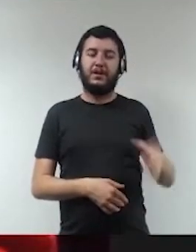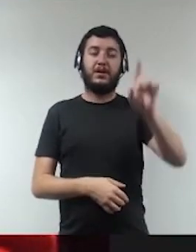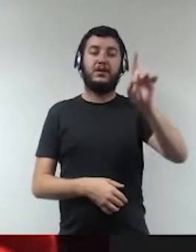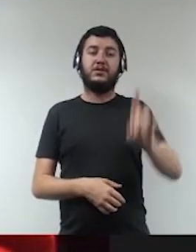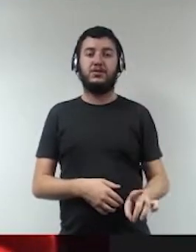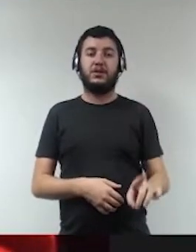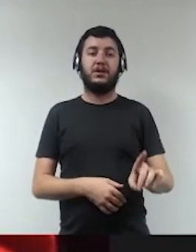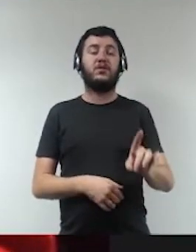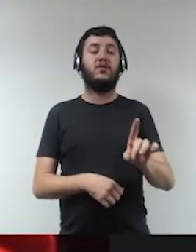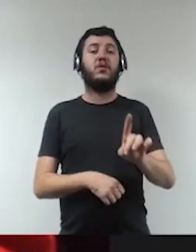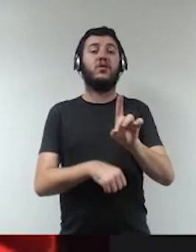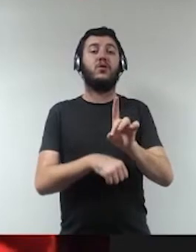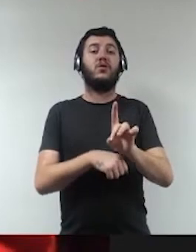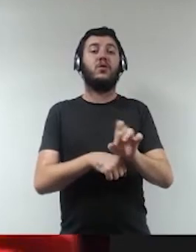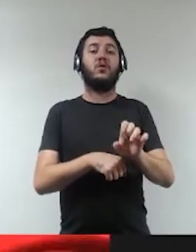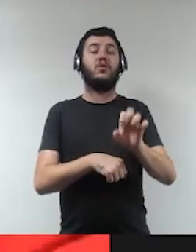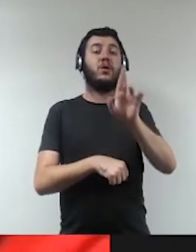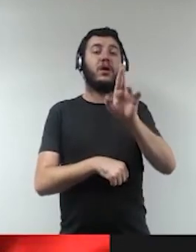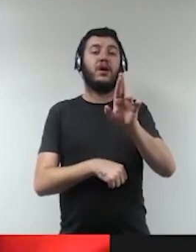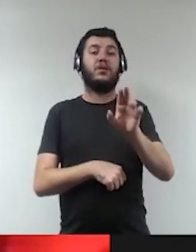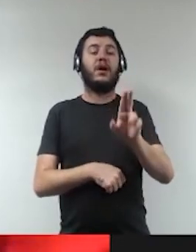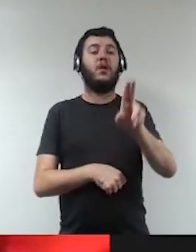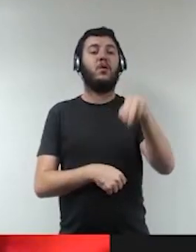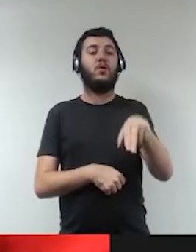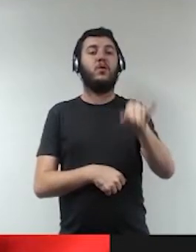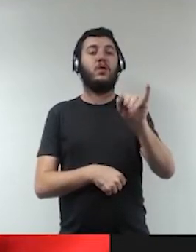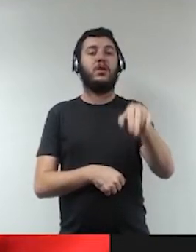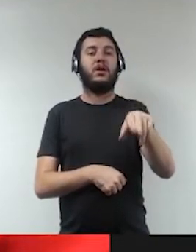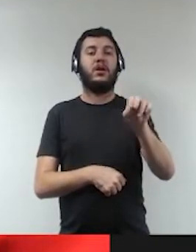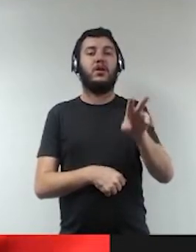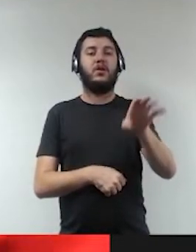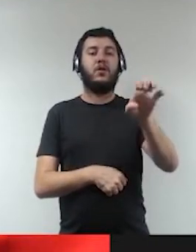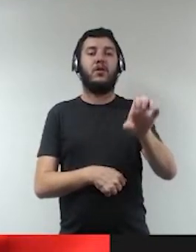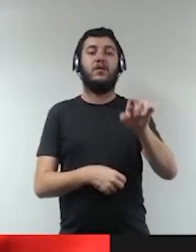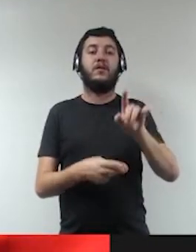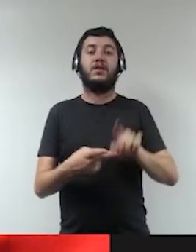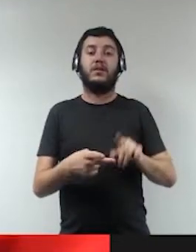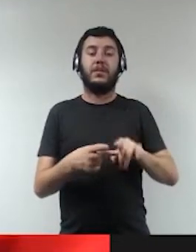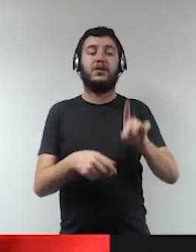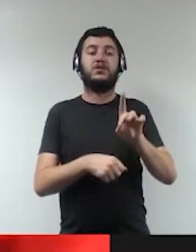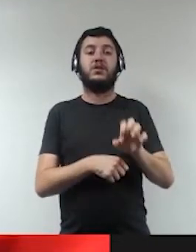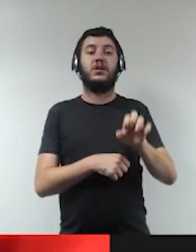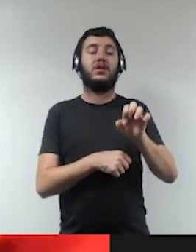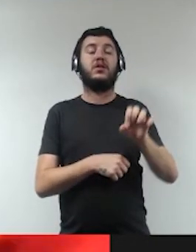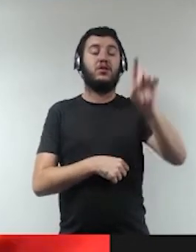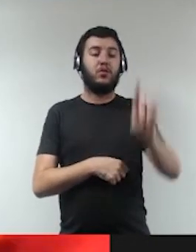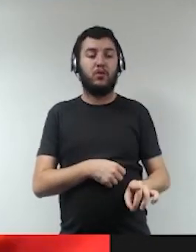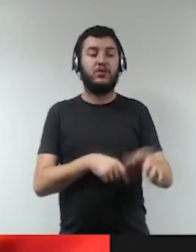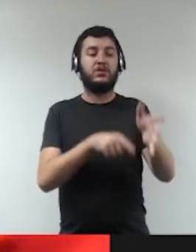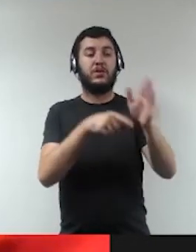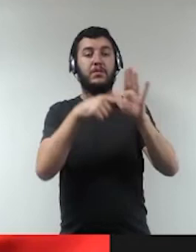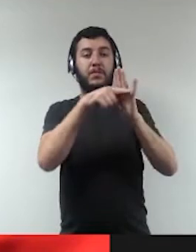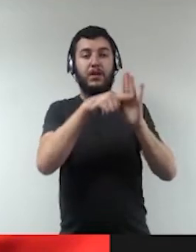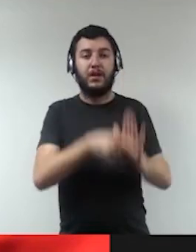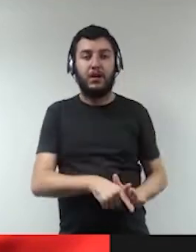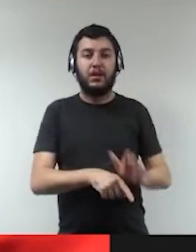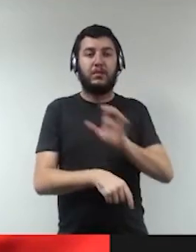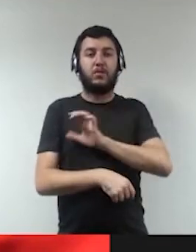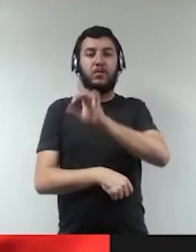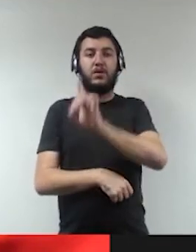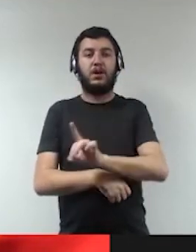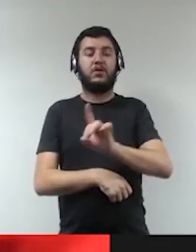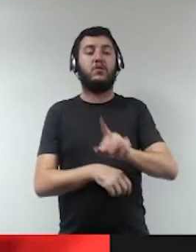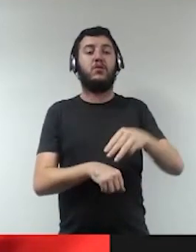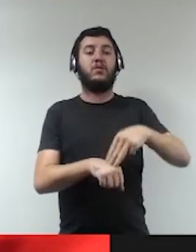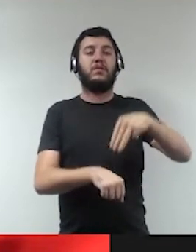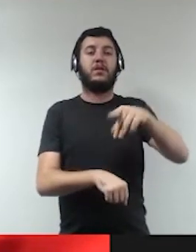do doutorado da Uninove, diretor de pós-graduação e pesquisa, coordenador de mestrado e